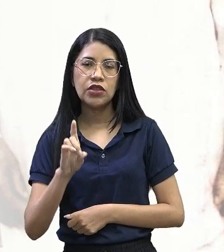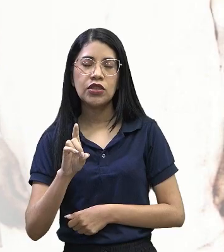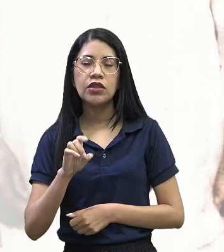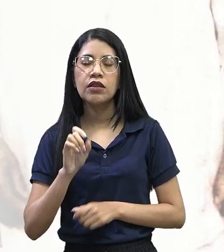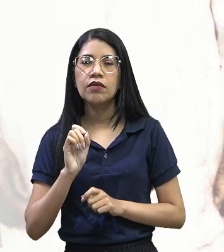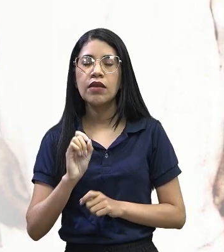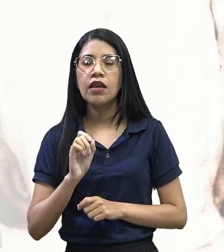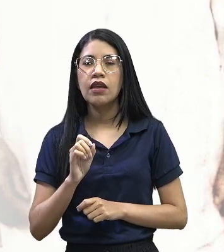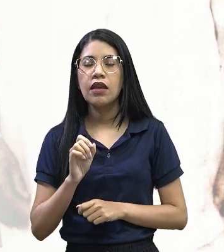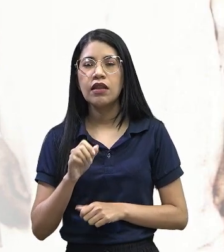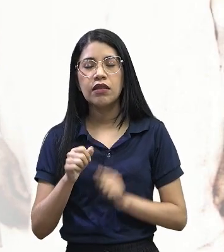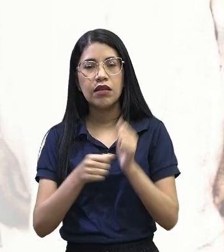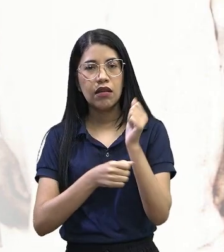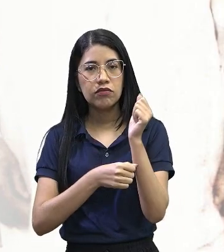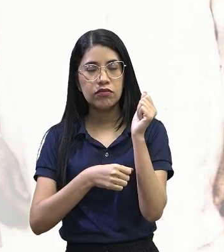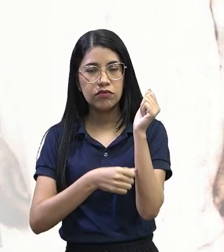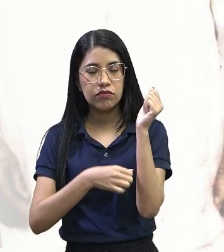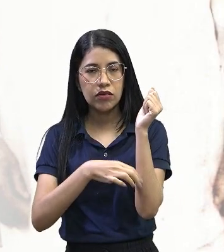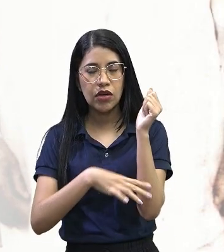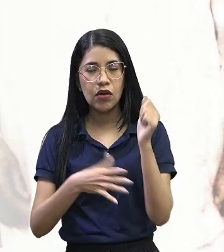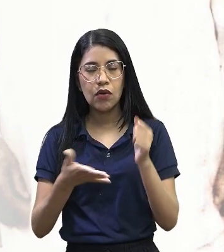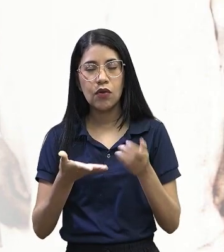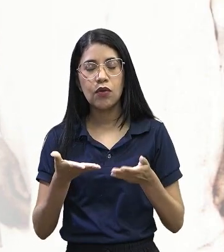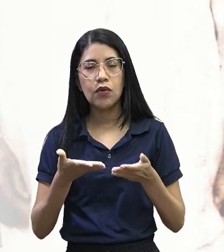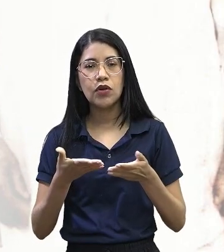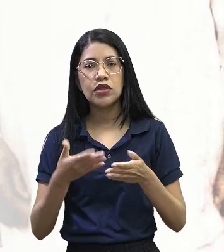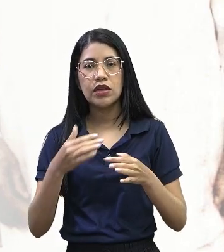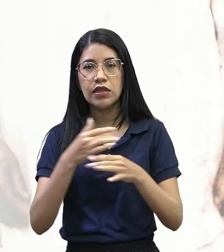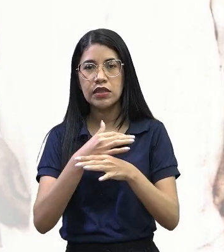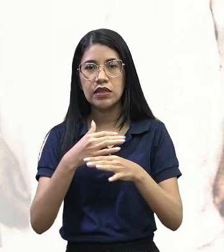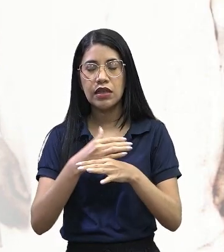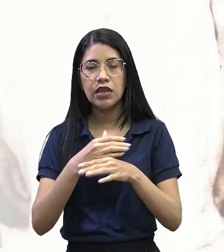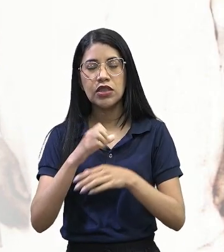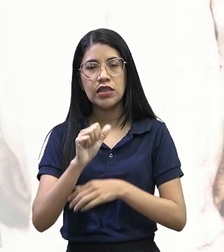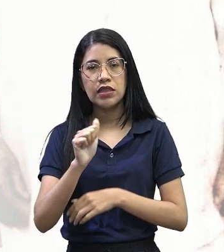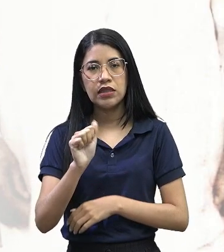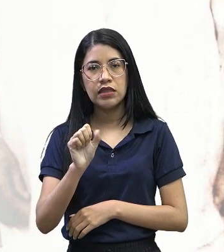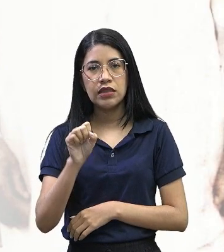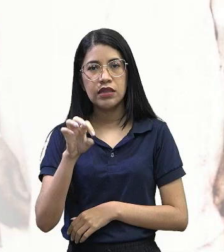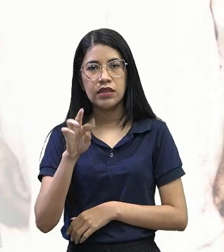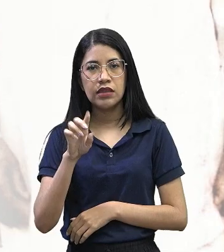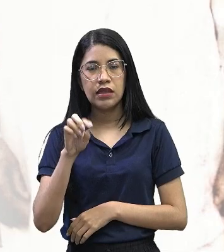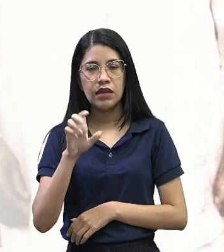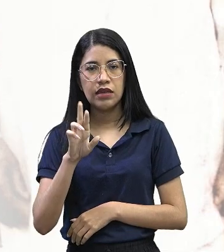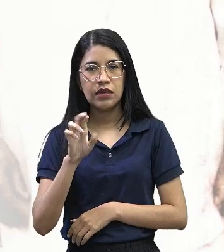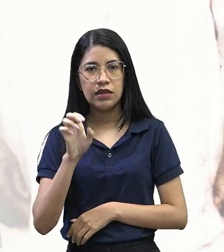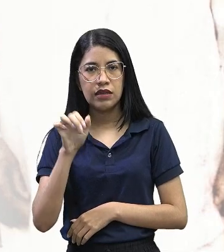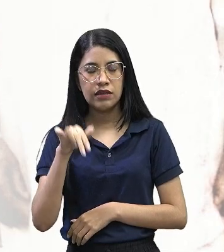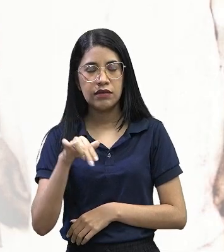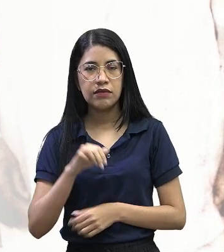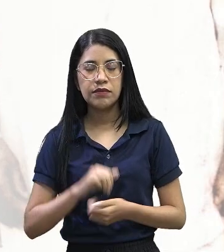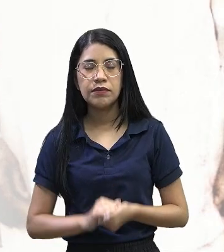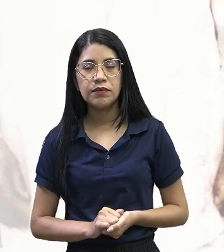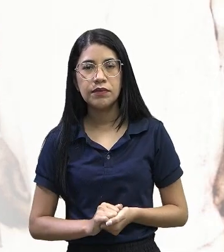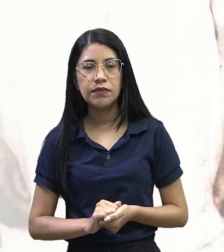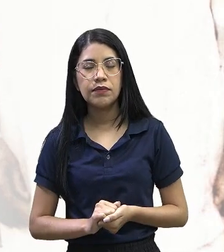basicamente o seringalista da região onde hoje é a cidade de Santarém. No